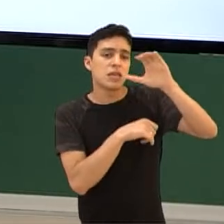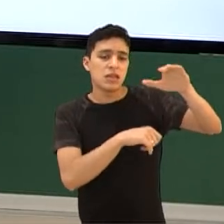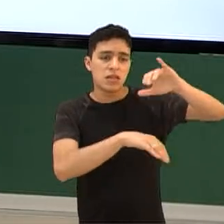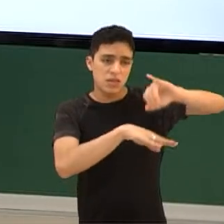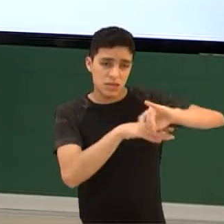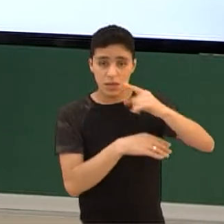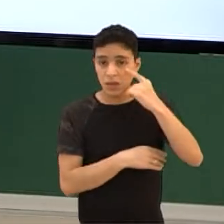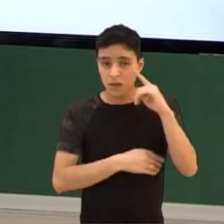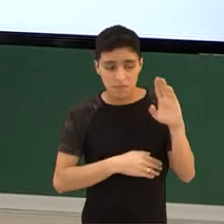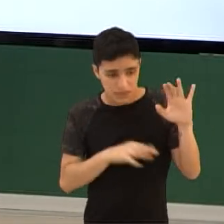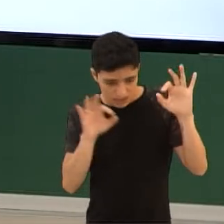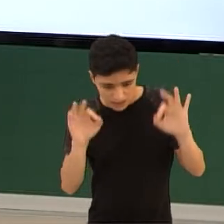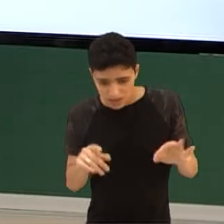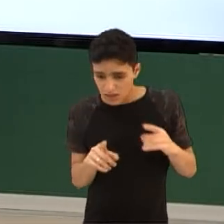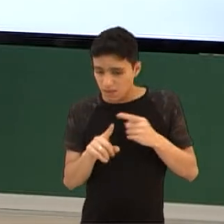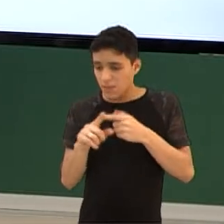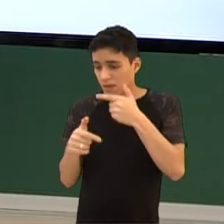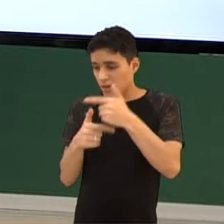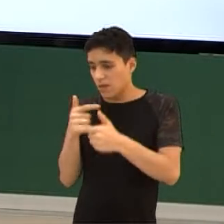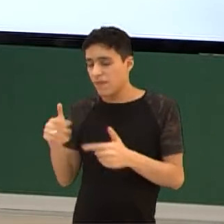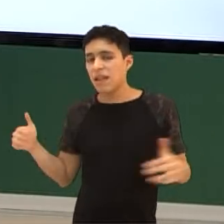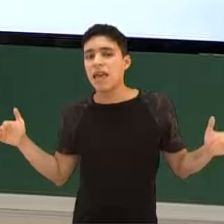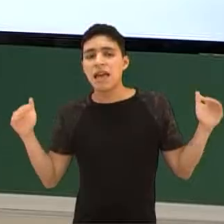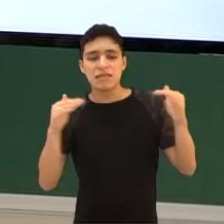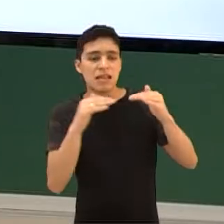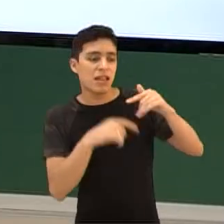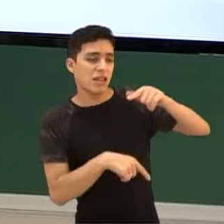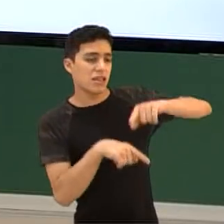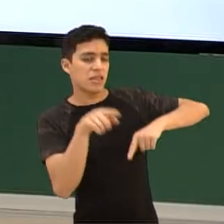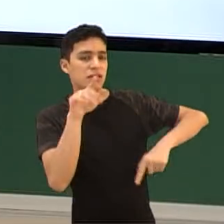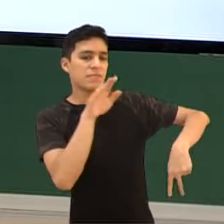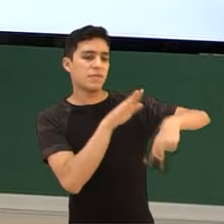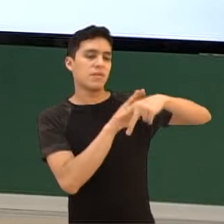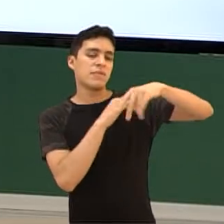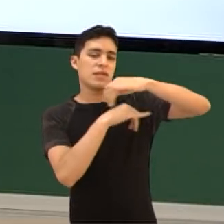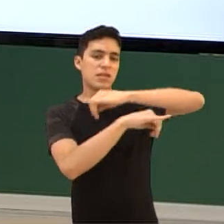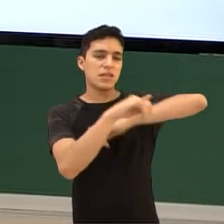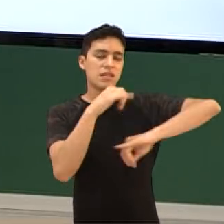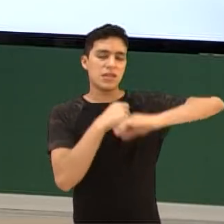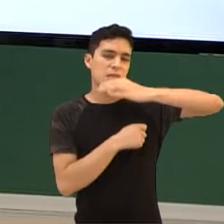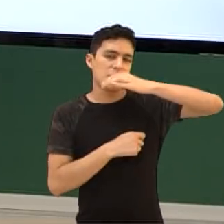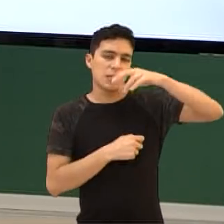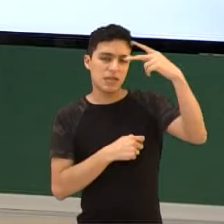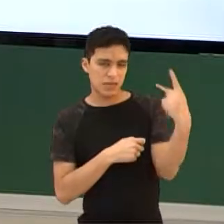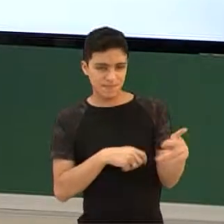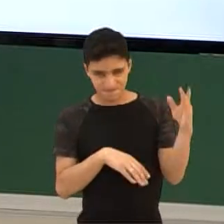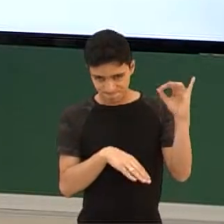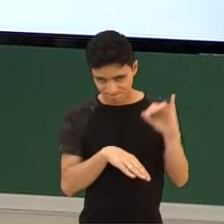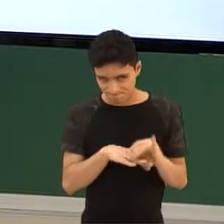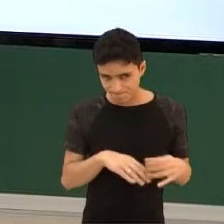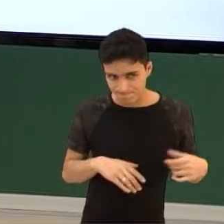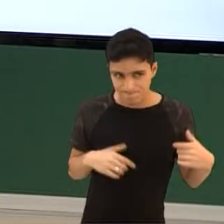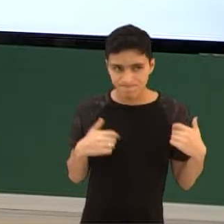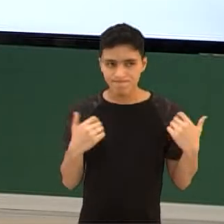item B é certa, pois o trabalho é análogo à variação da energia cinética deste corpo, certo? Ou seja, a